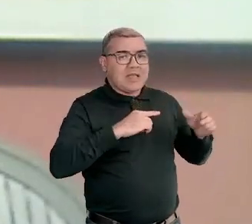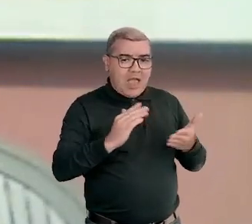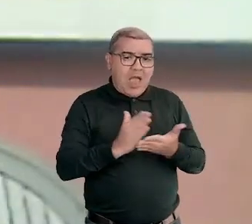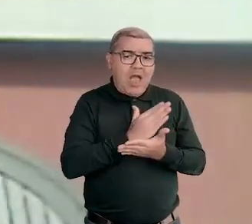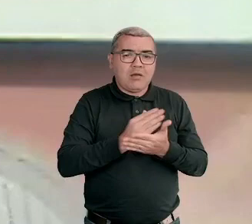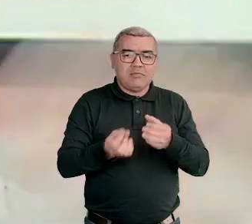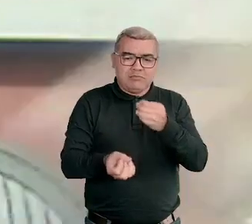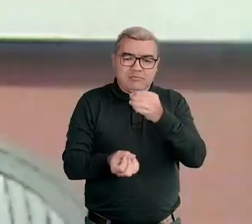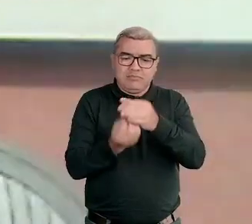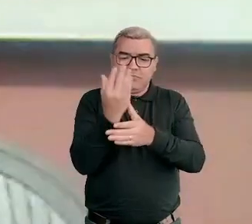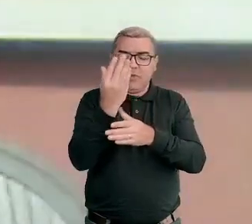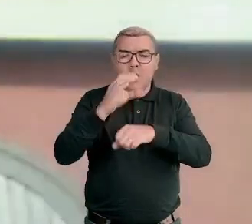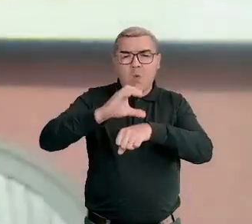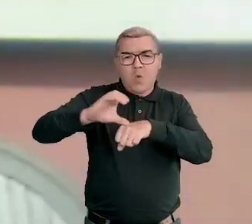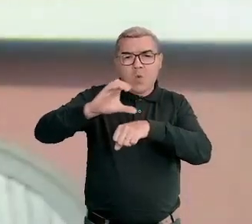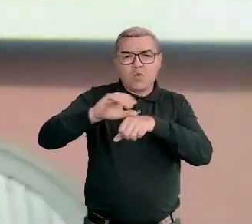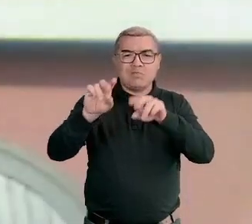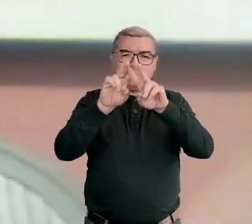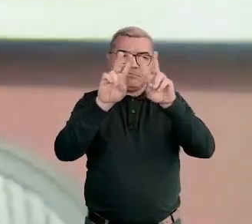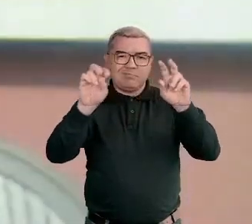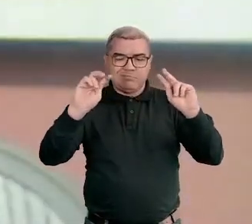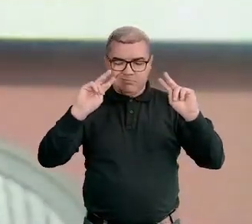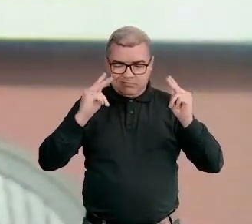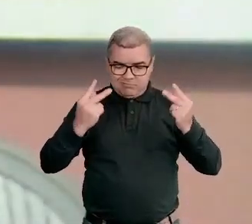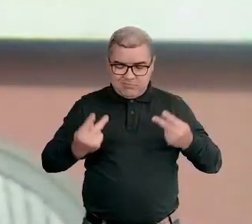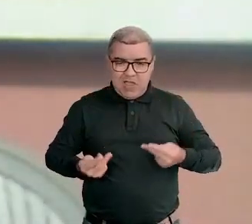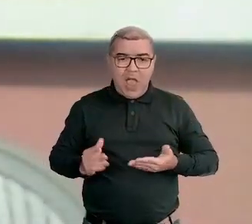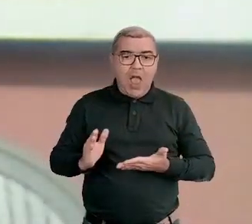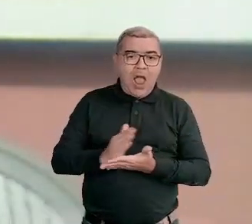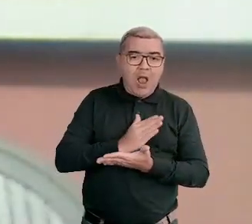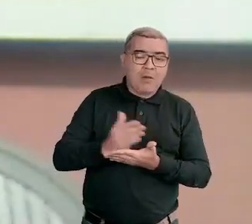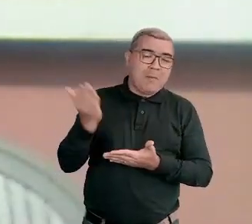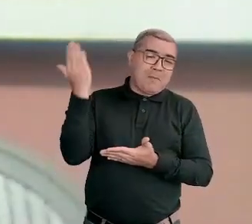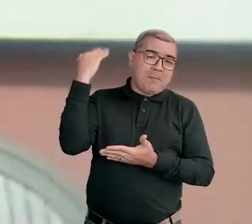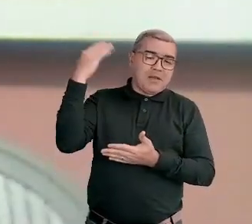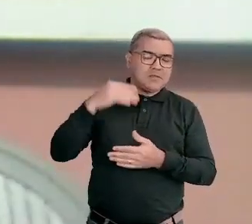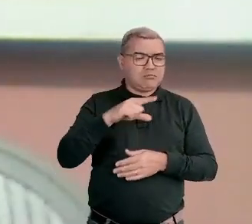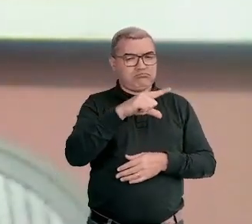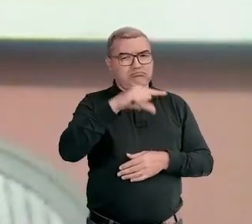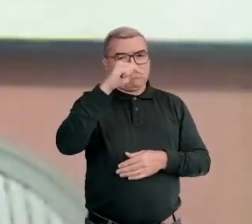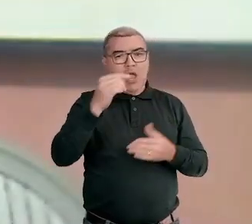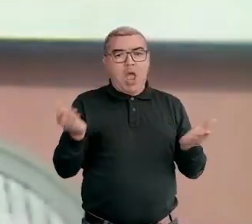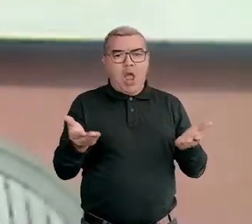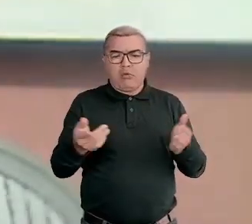de humanidades que, a princípio, era optativo e hoje é um curso com